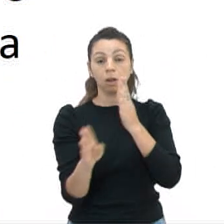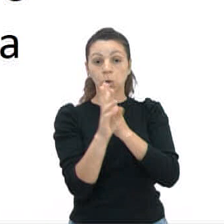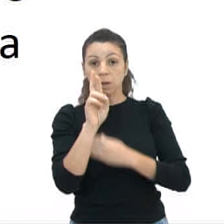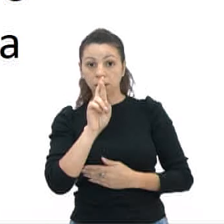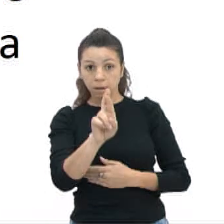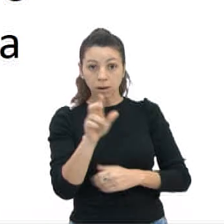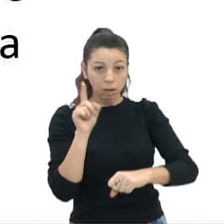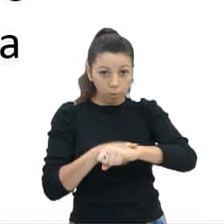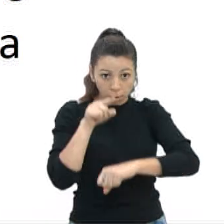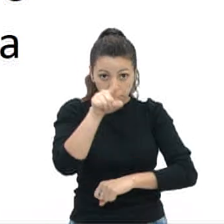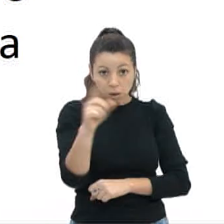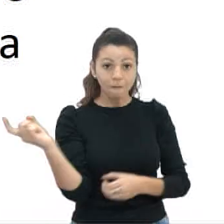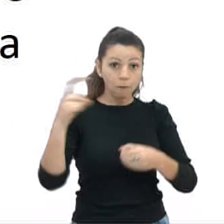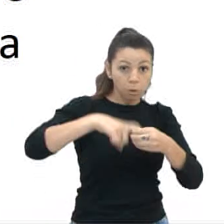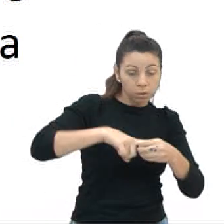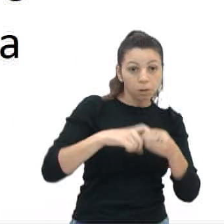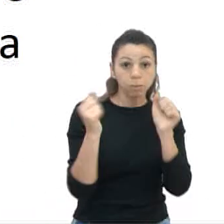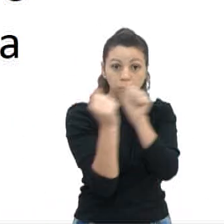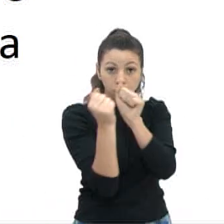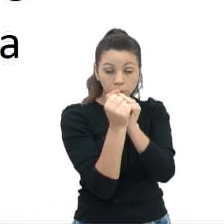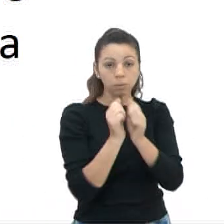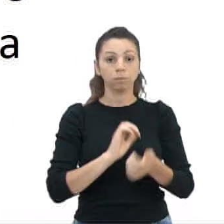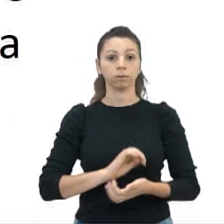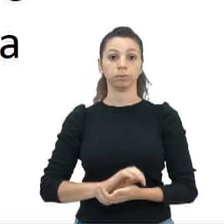voltamos para fazer no quadro.